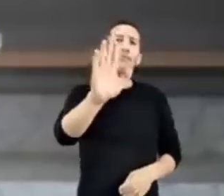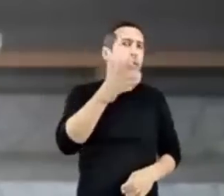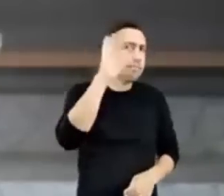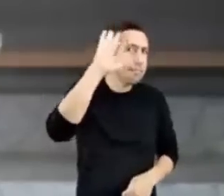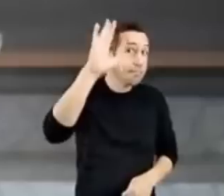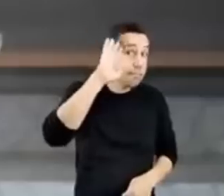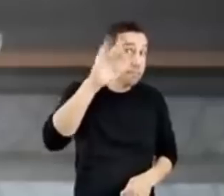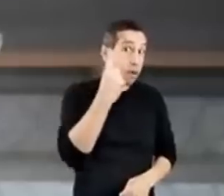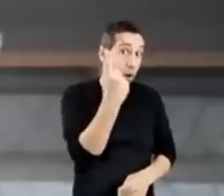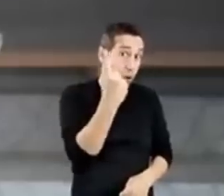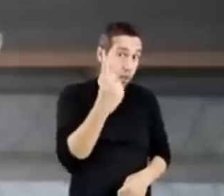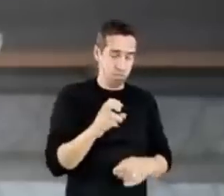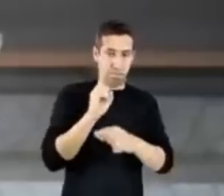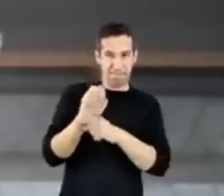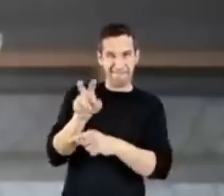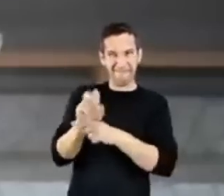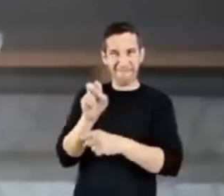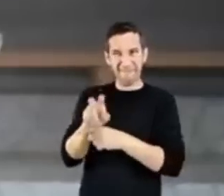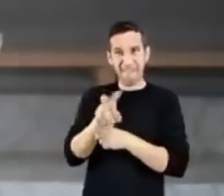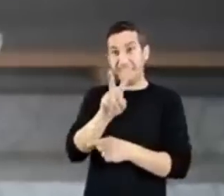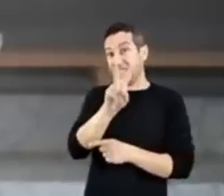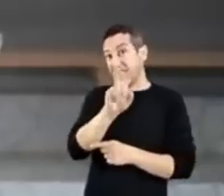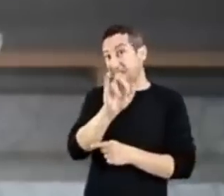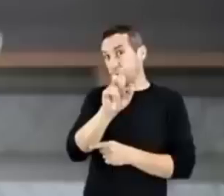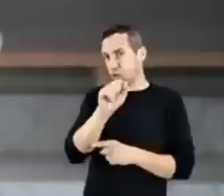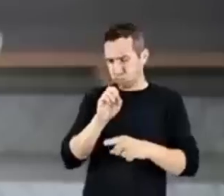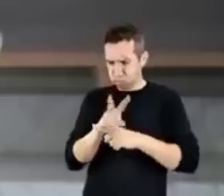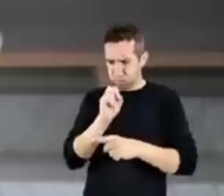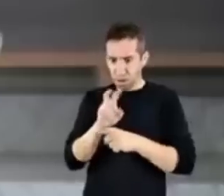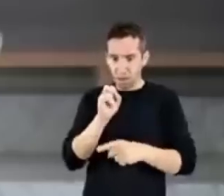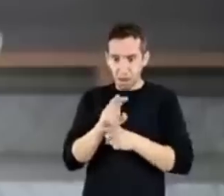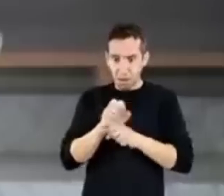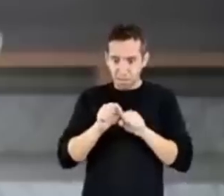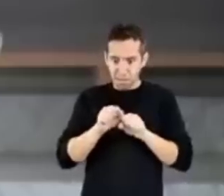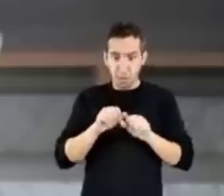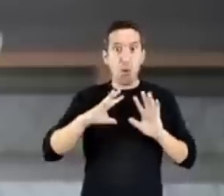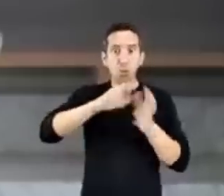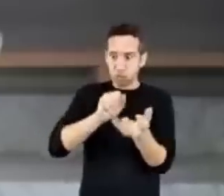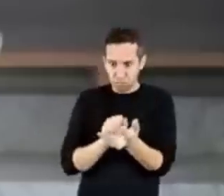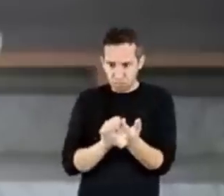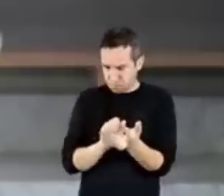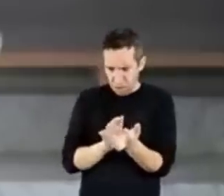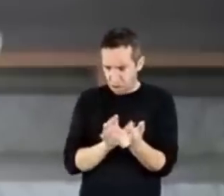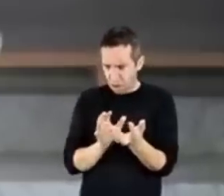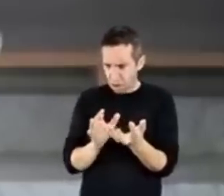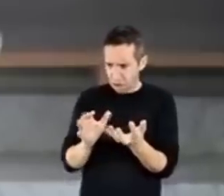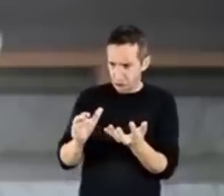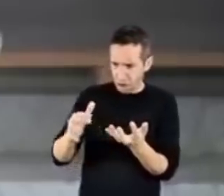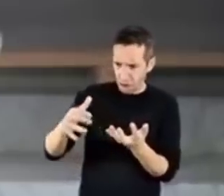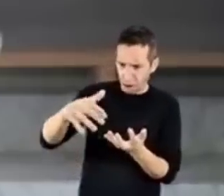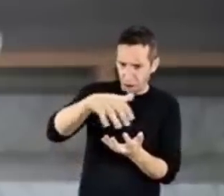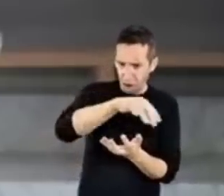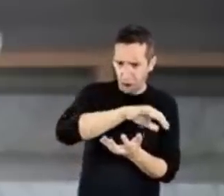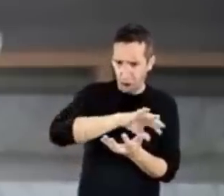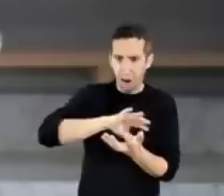vírus e em pouco tempo parou todo o planeta praticamente esse um vírus